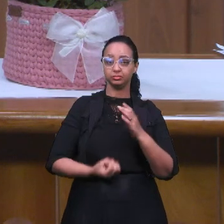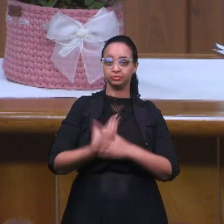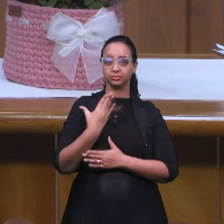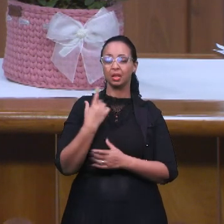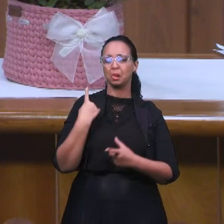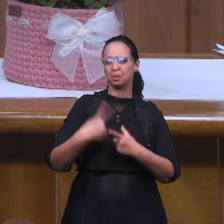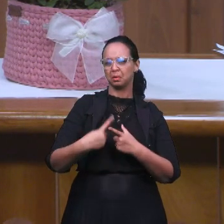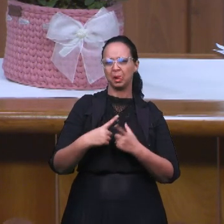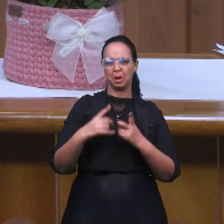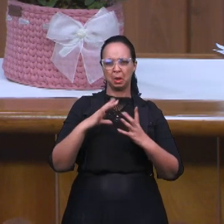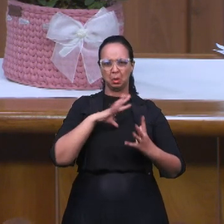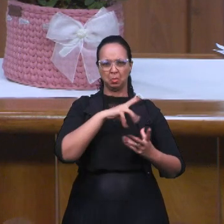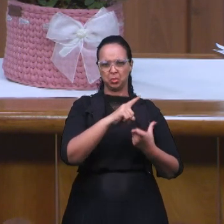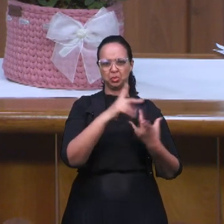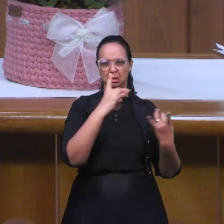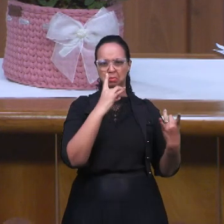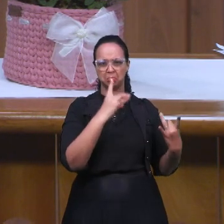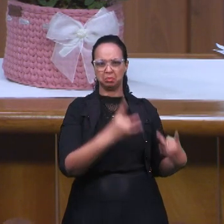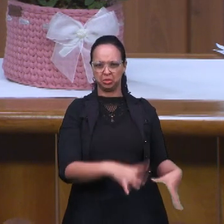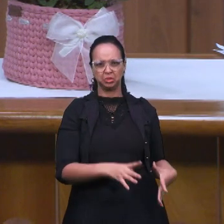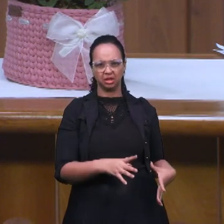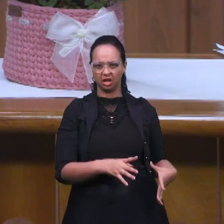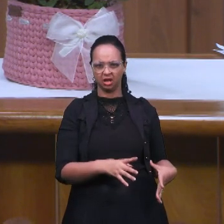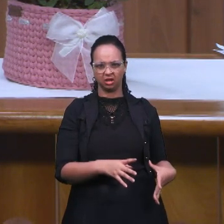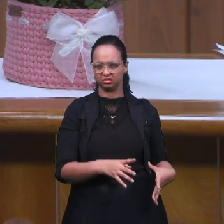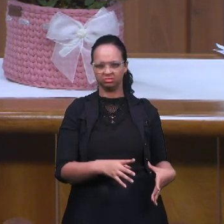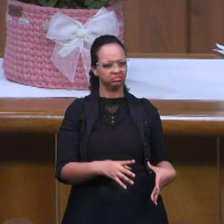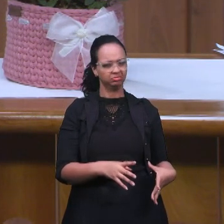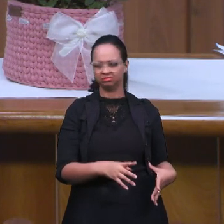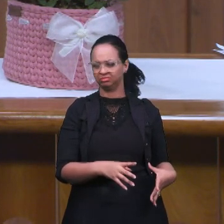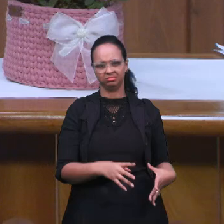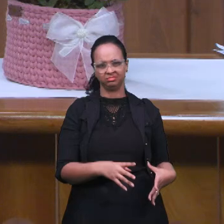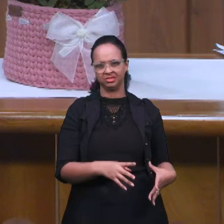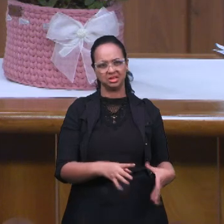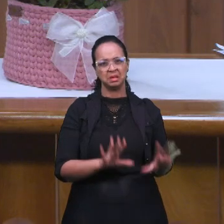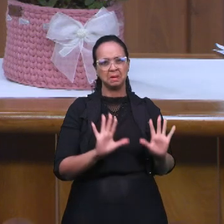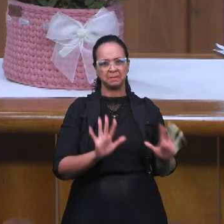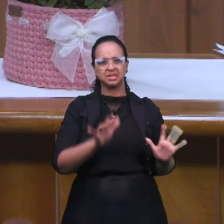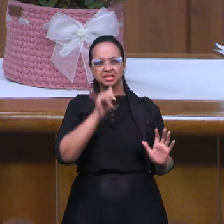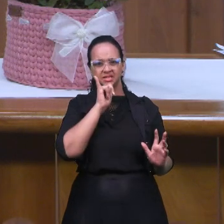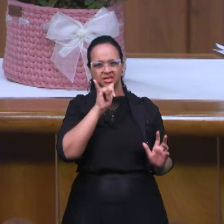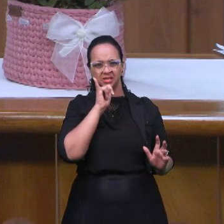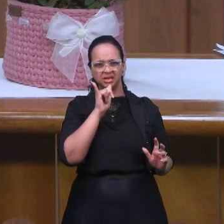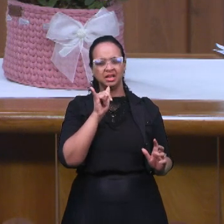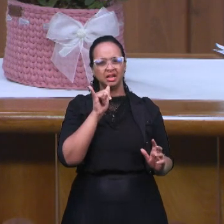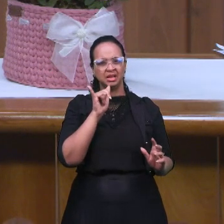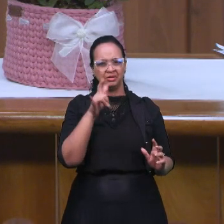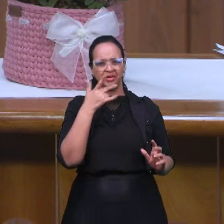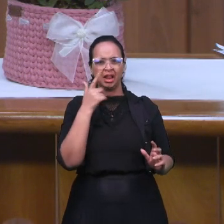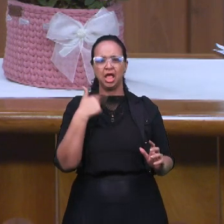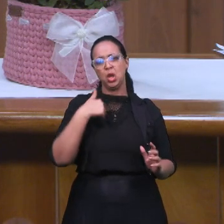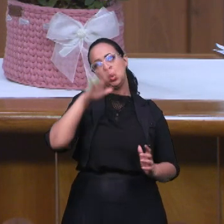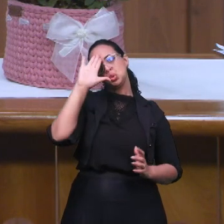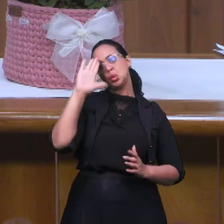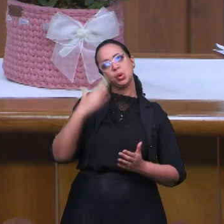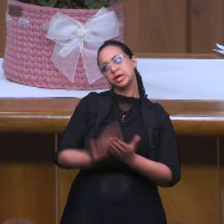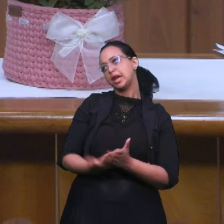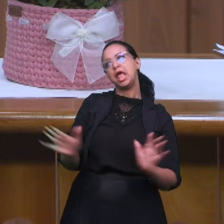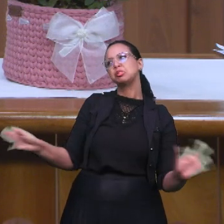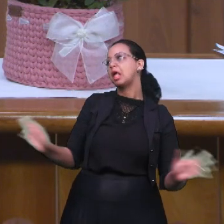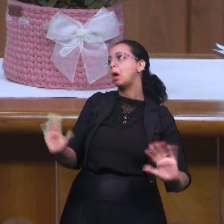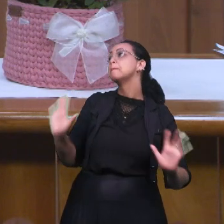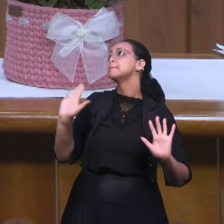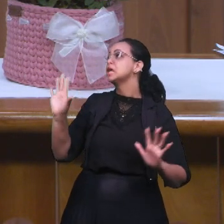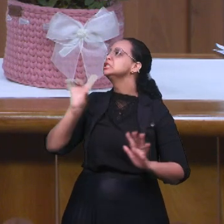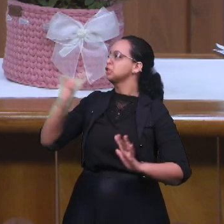está abandonado, o homem em si, ele não está abandonado. Agora, eu não posso dizer assim, bom, Deus, eu não creio, mas Deus vai me salvar. Não, aí